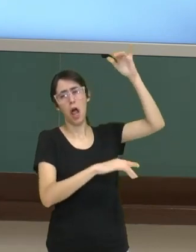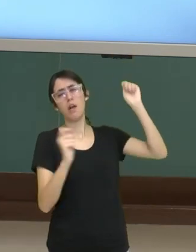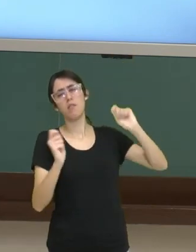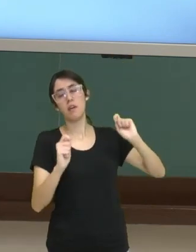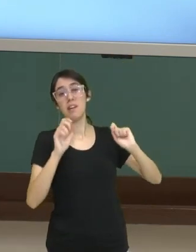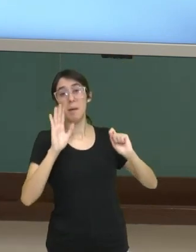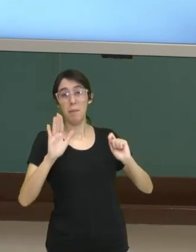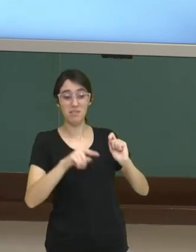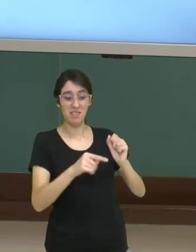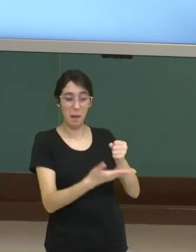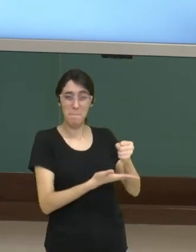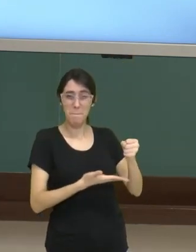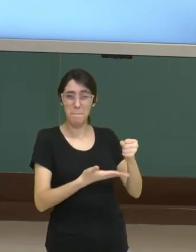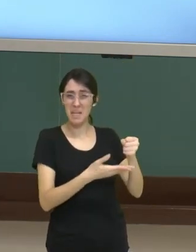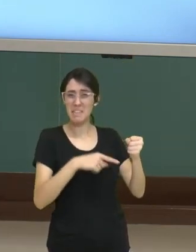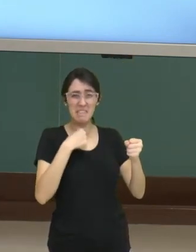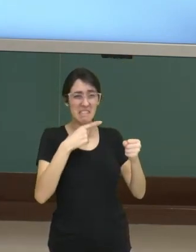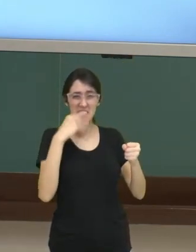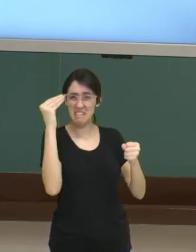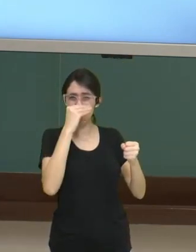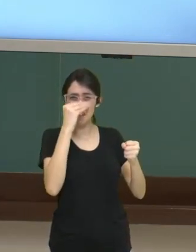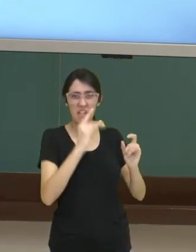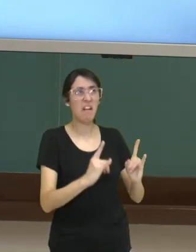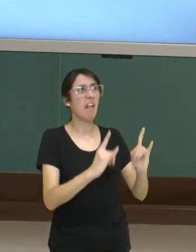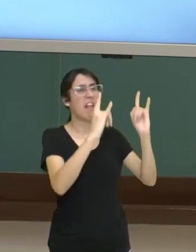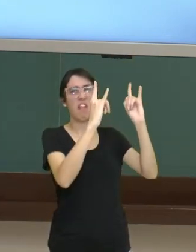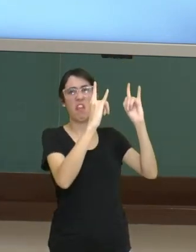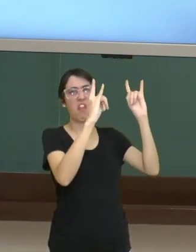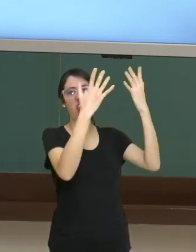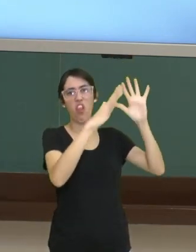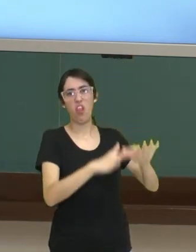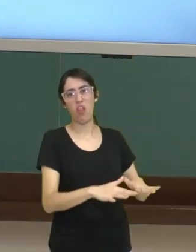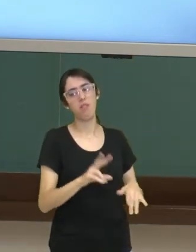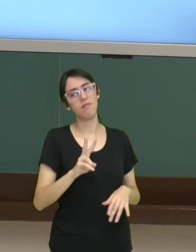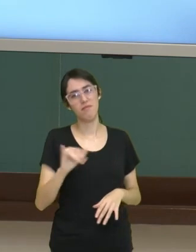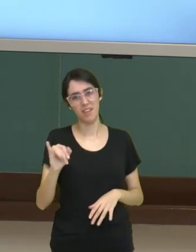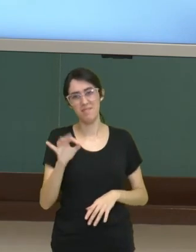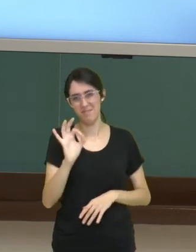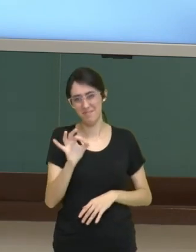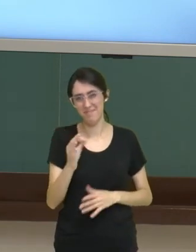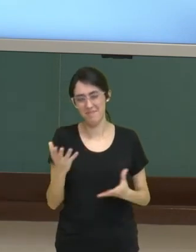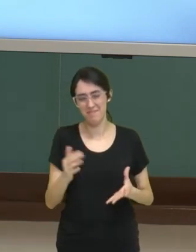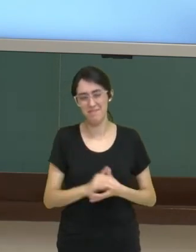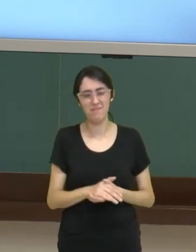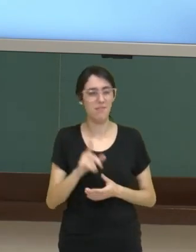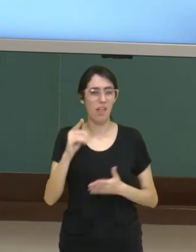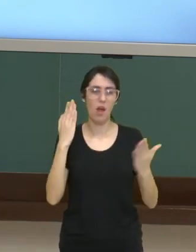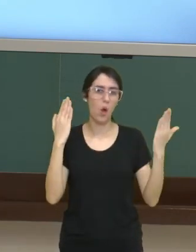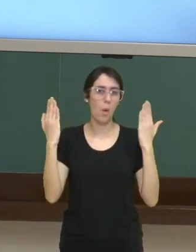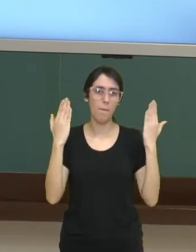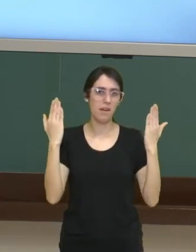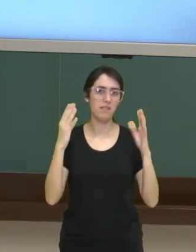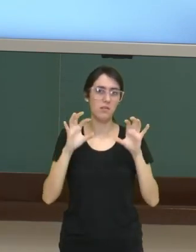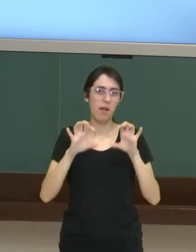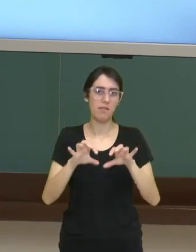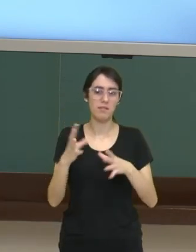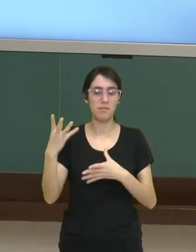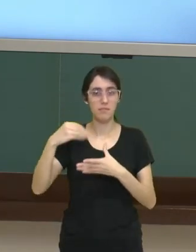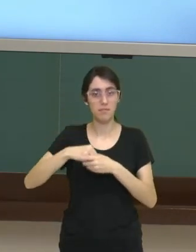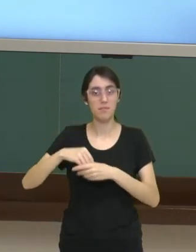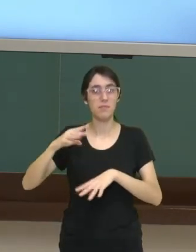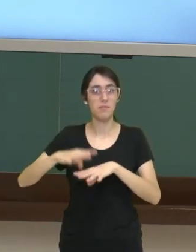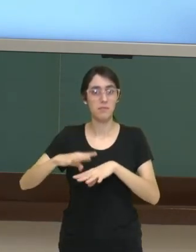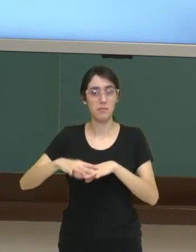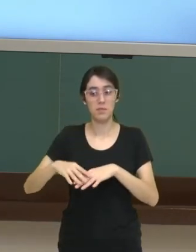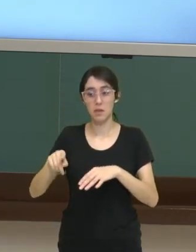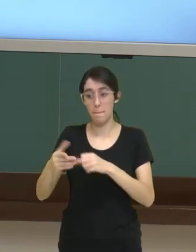gente não consegue evoluir. Há uma ruína daquele edifício. É exatamente o que acontece dentro do conhecimento matemático.